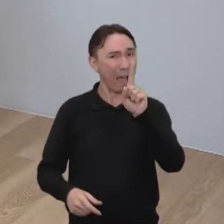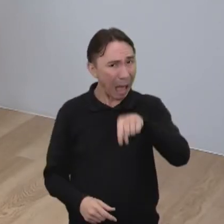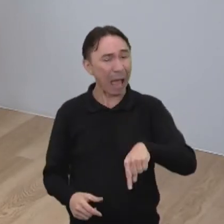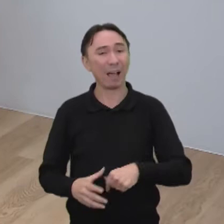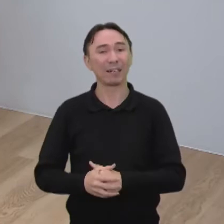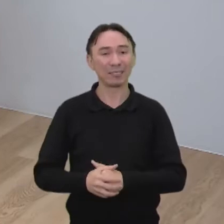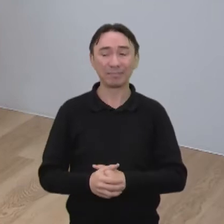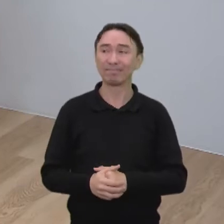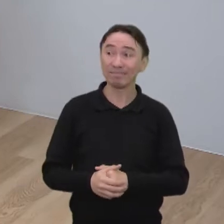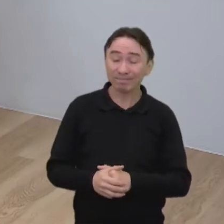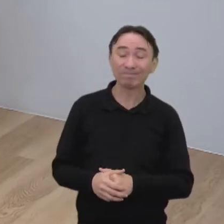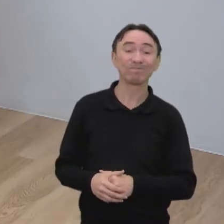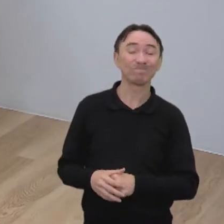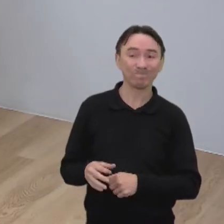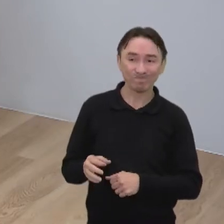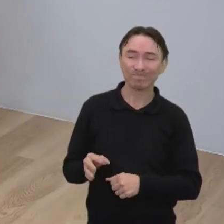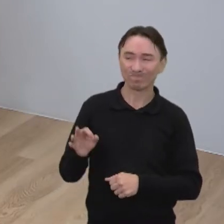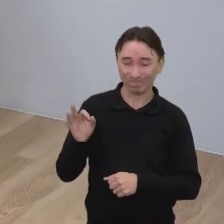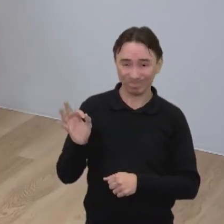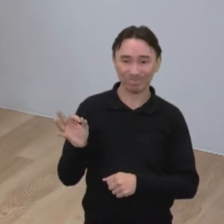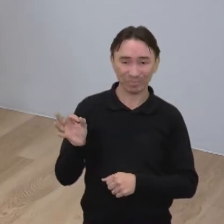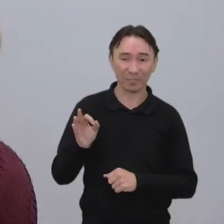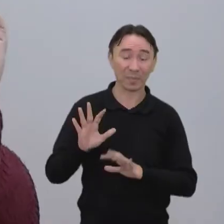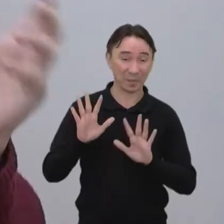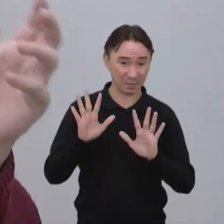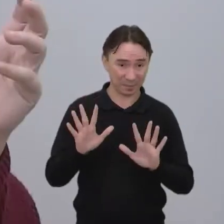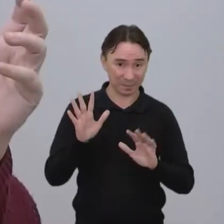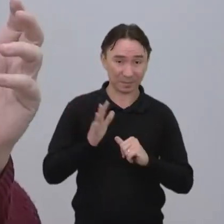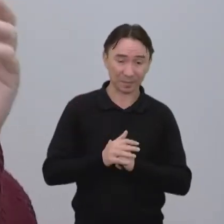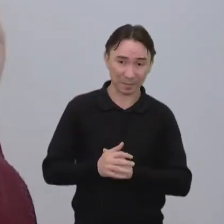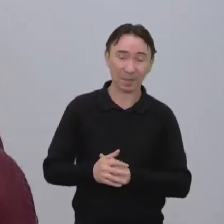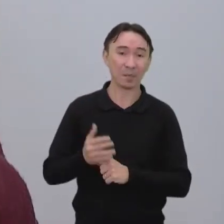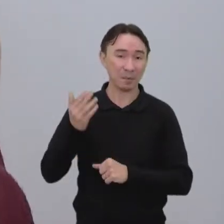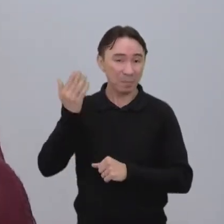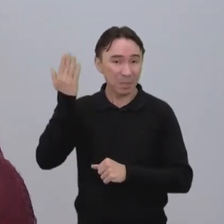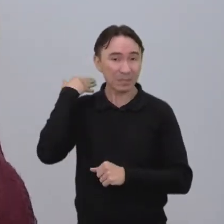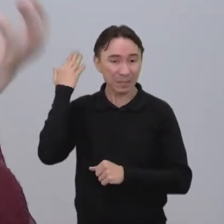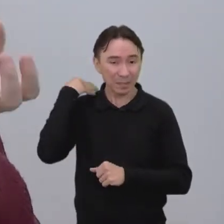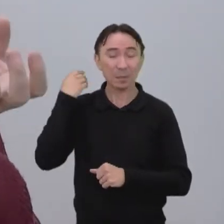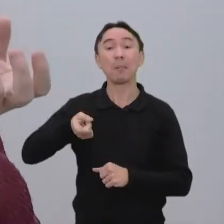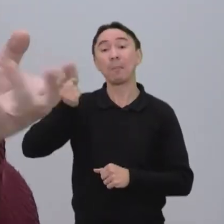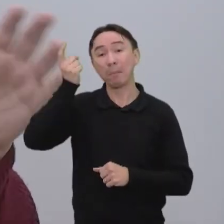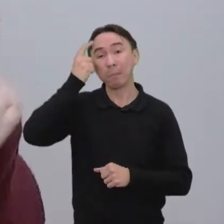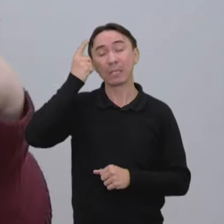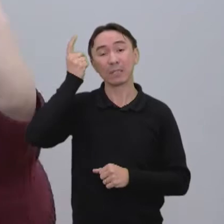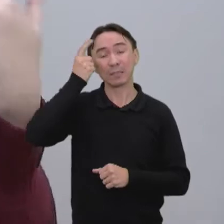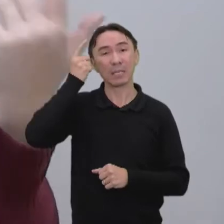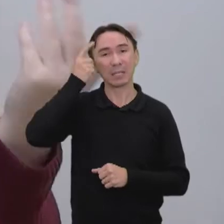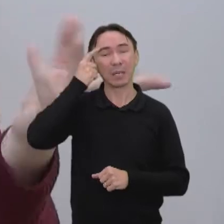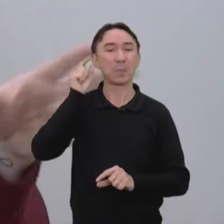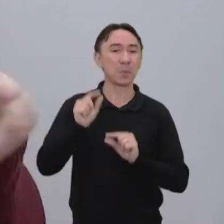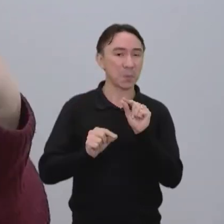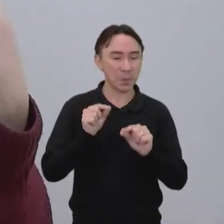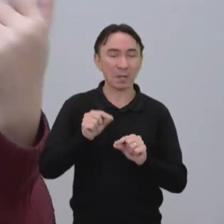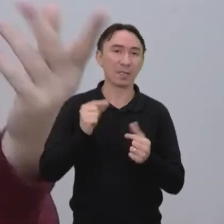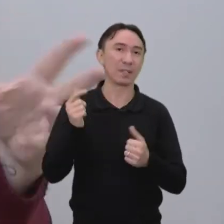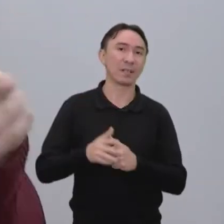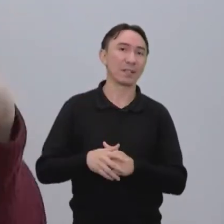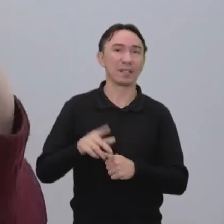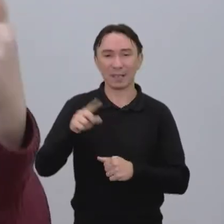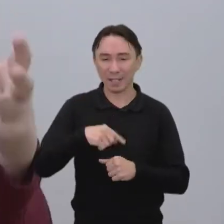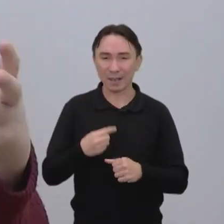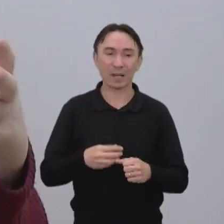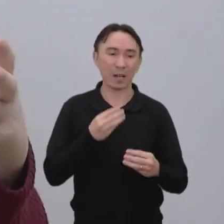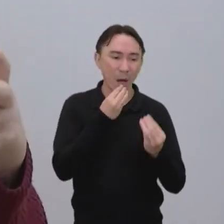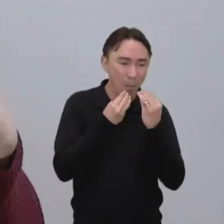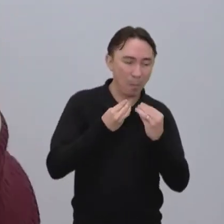Pri. Você sabe que durante muito tempo pensou-se que os transtornos alimentares, a bulimia, as